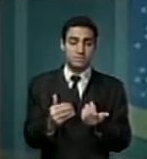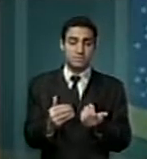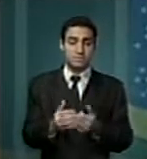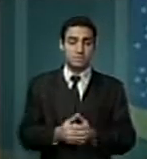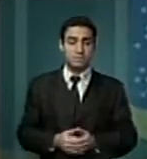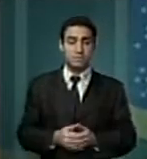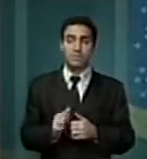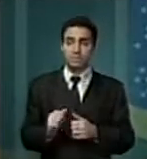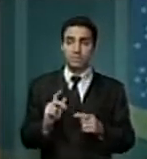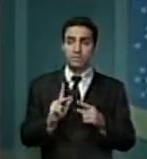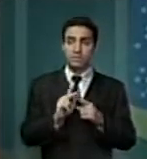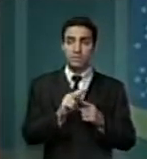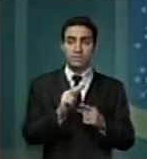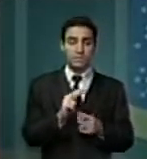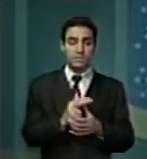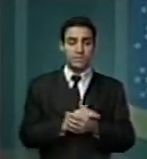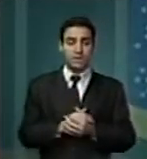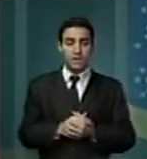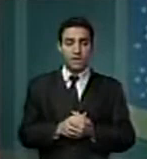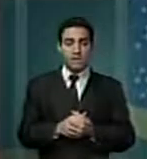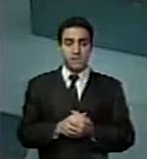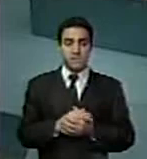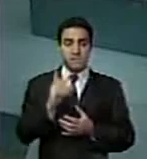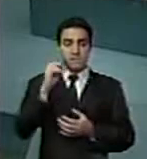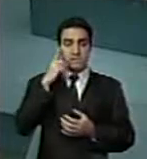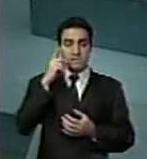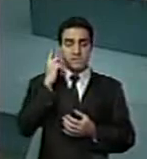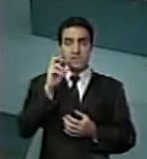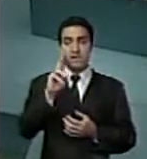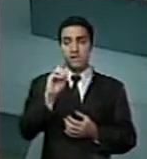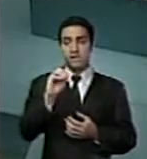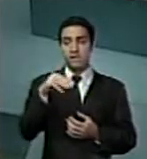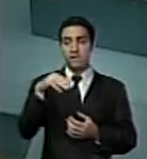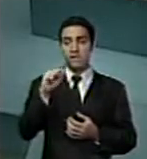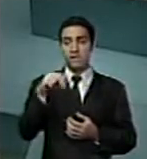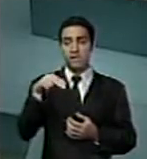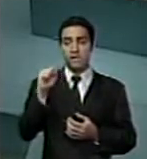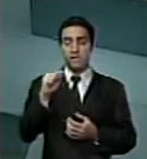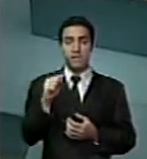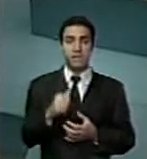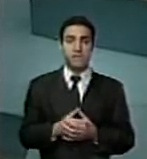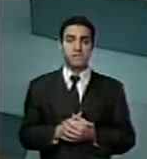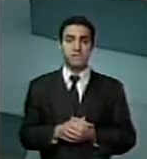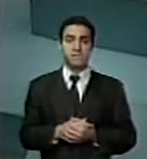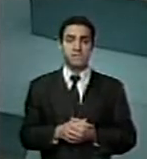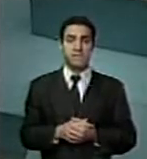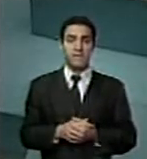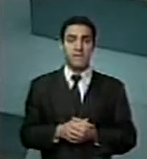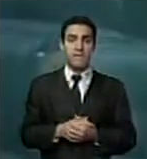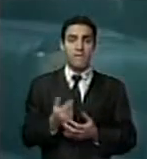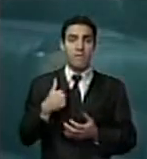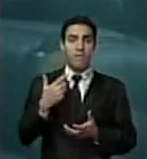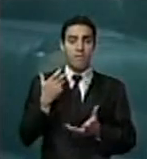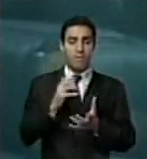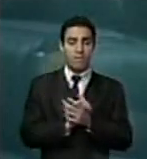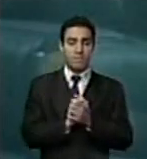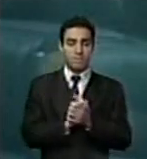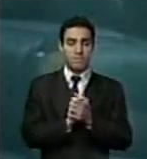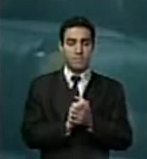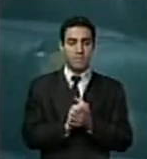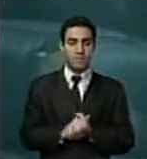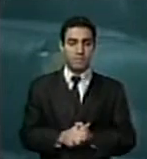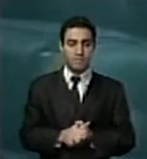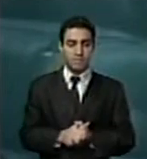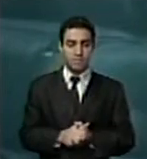Por favor, deputada. Peço uma parte. Com certeza. Deputada Romana, inicialmente quero cumprimentar Vossa